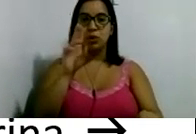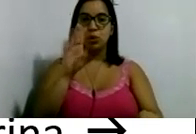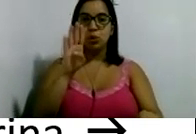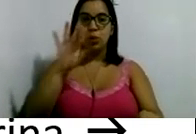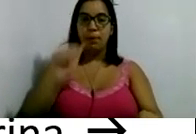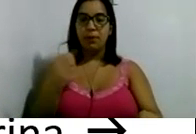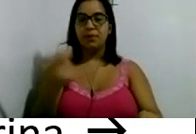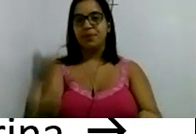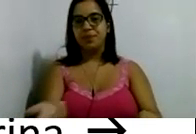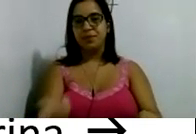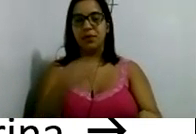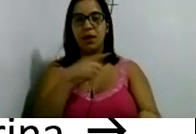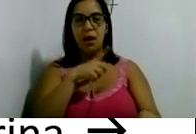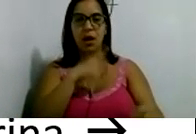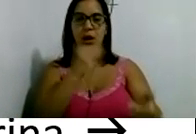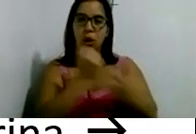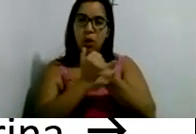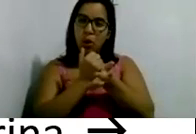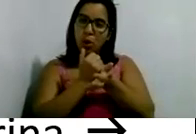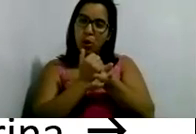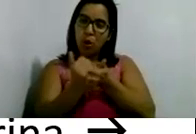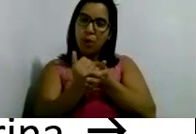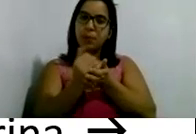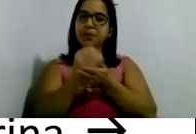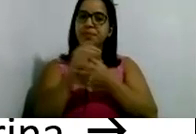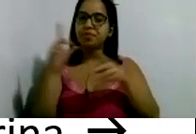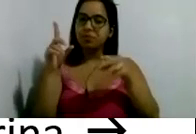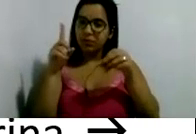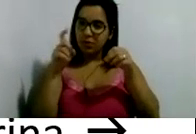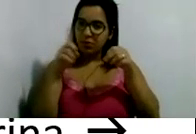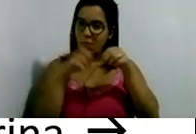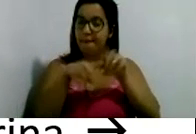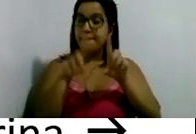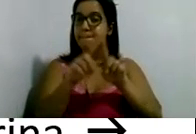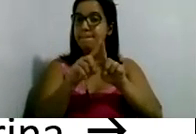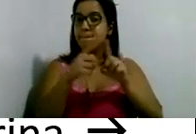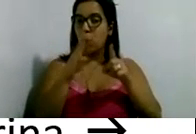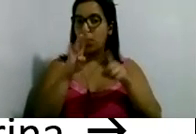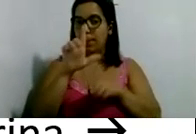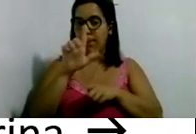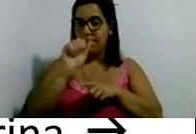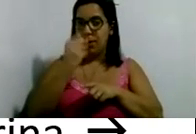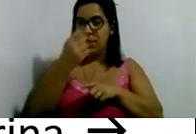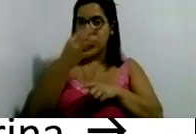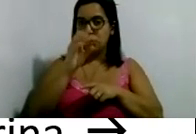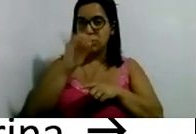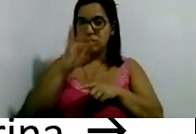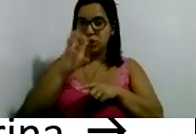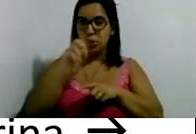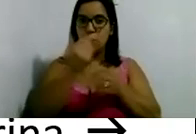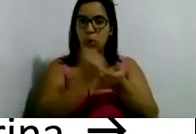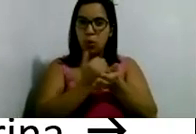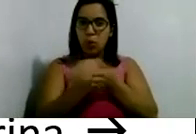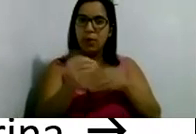A gente tem a implantação do blastocisto na tuba e a gente começa a ter o desenvolvimento do zigoto